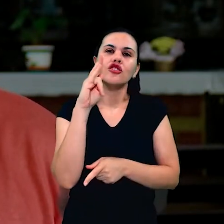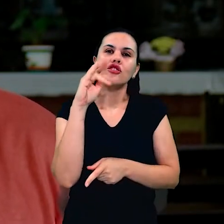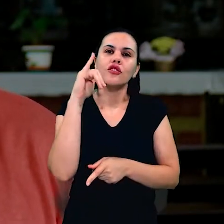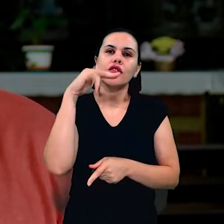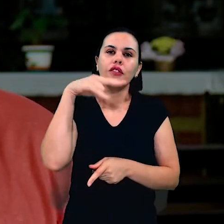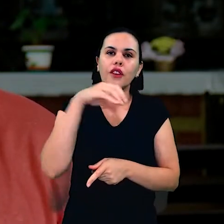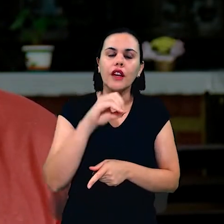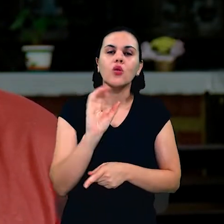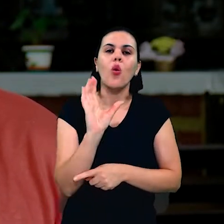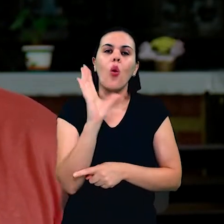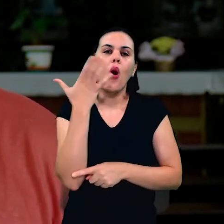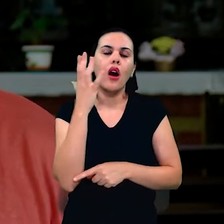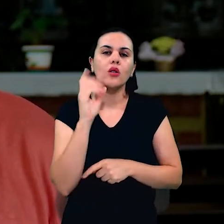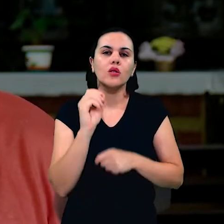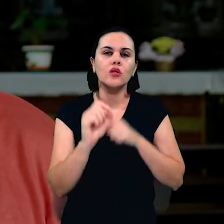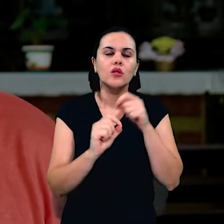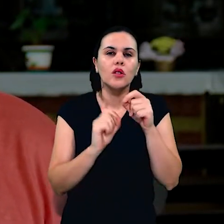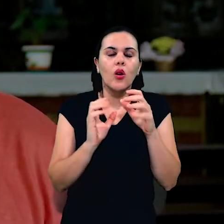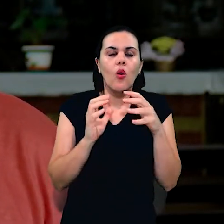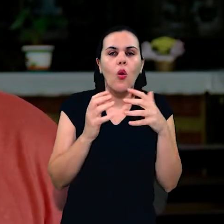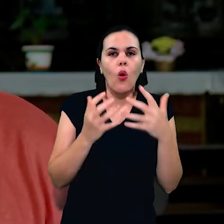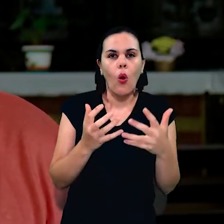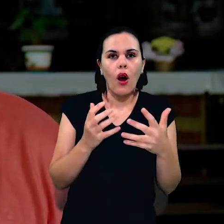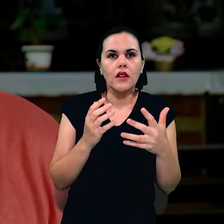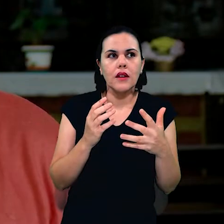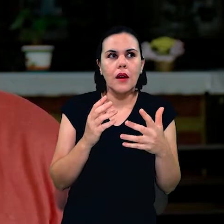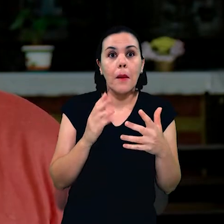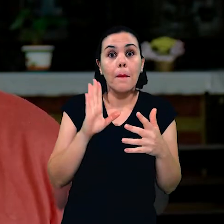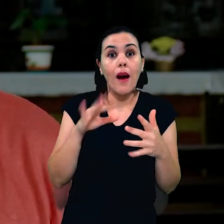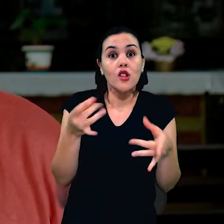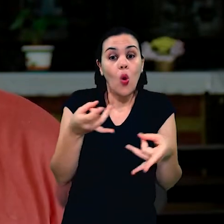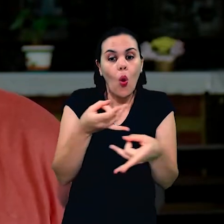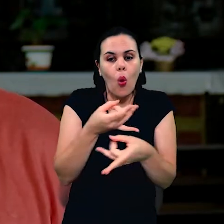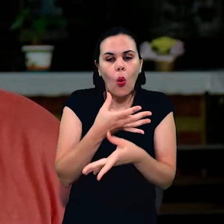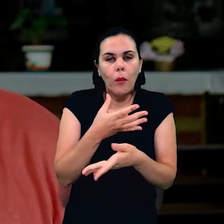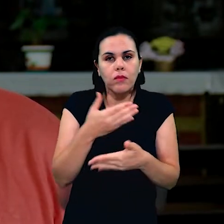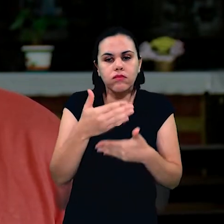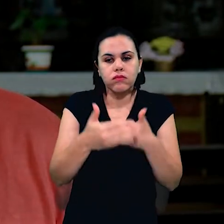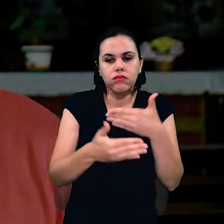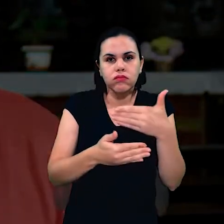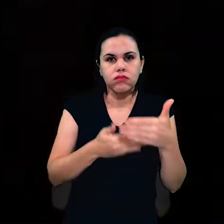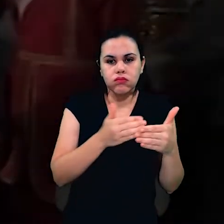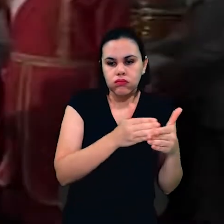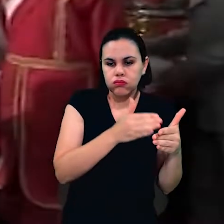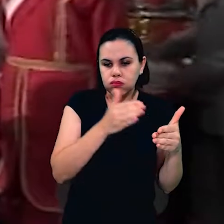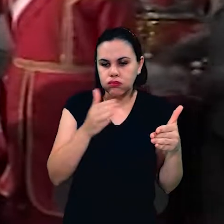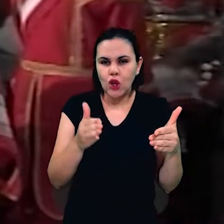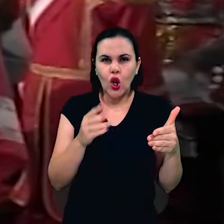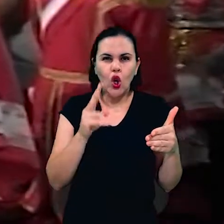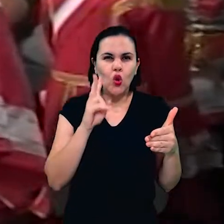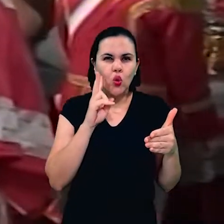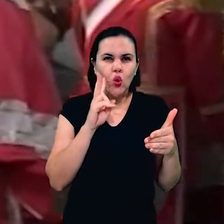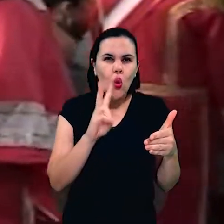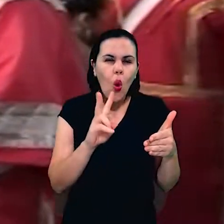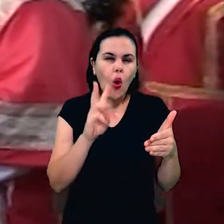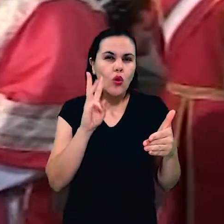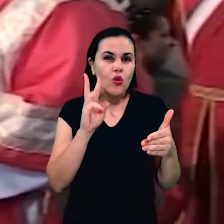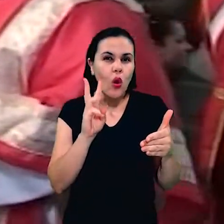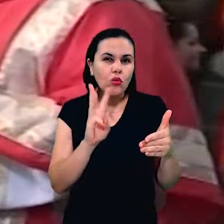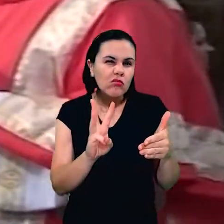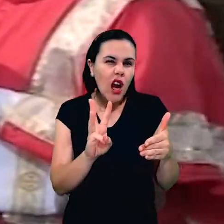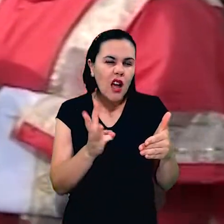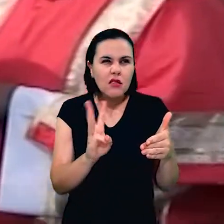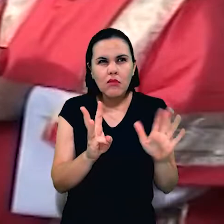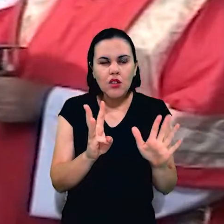ela acontece assim, de forma mais completa durante dois ou três finais de semana.